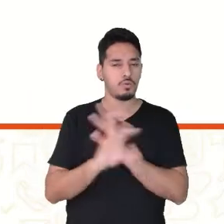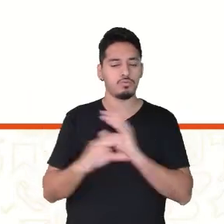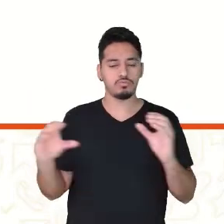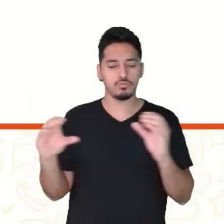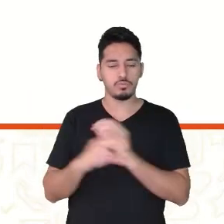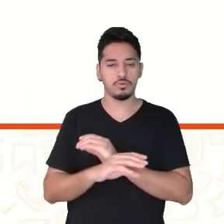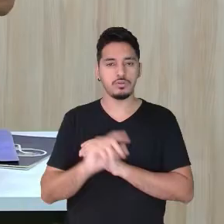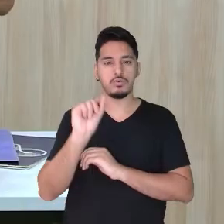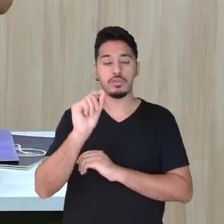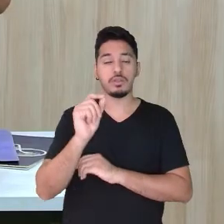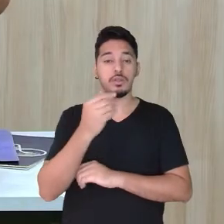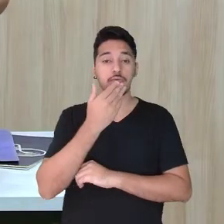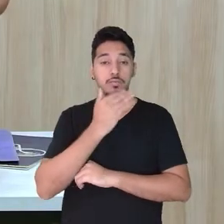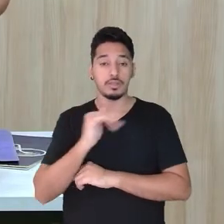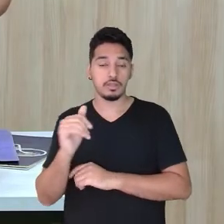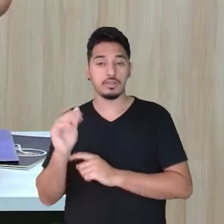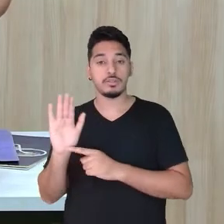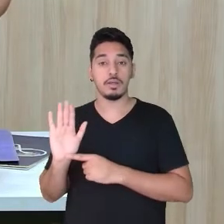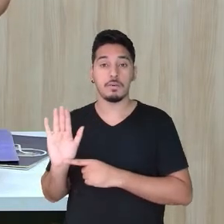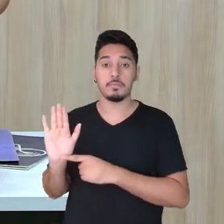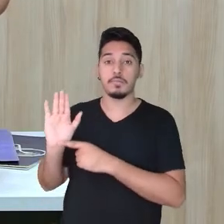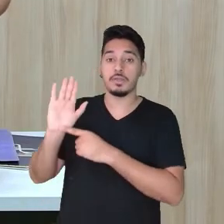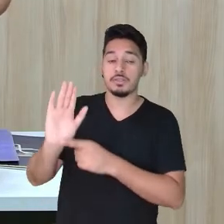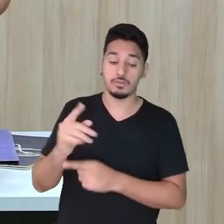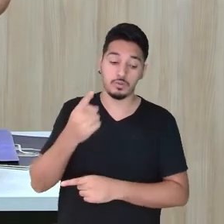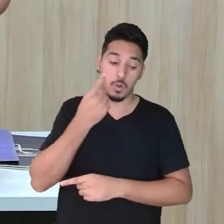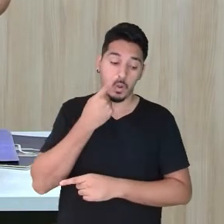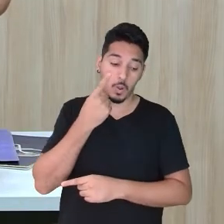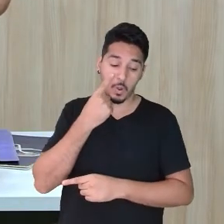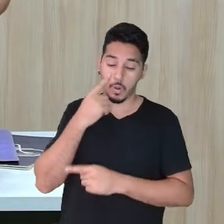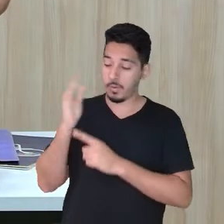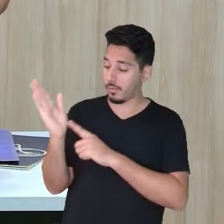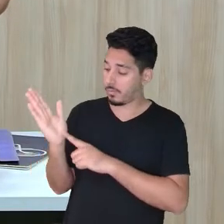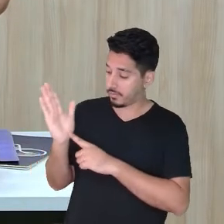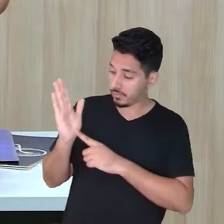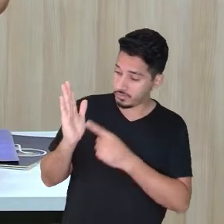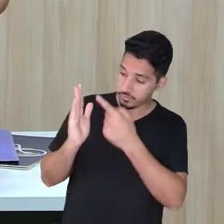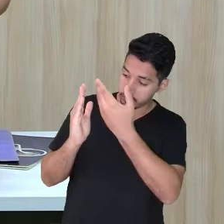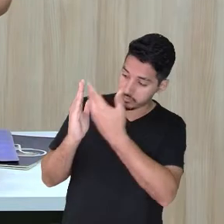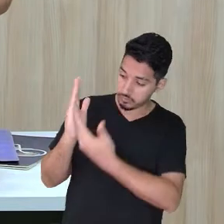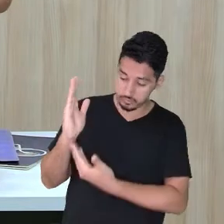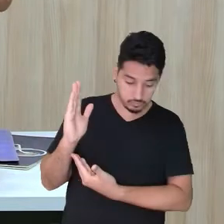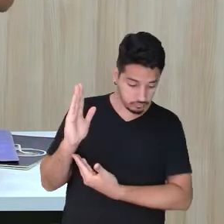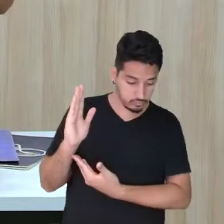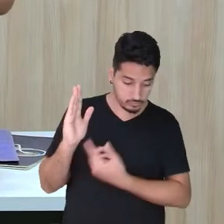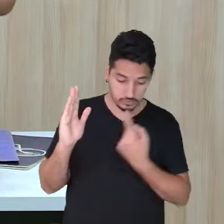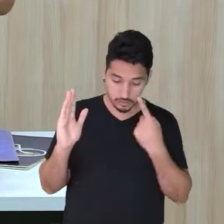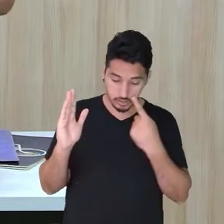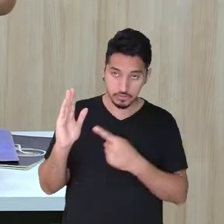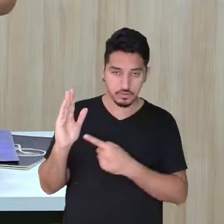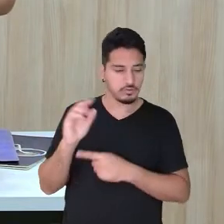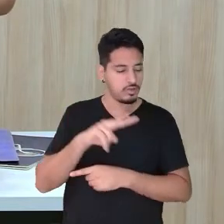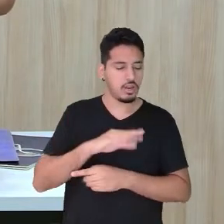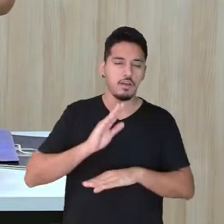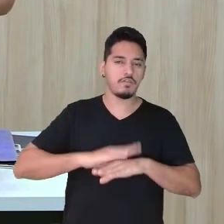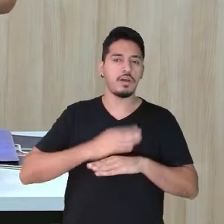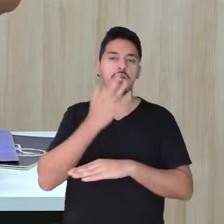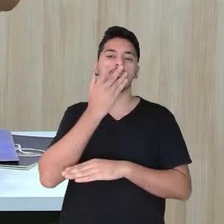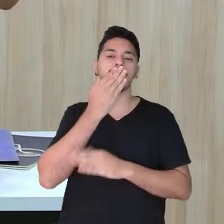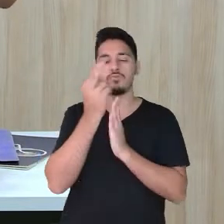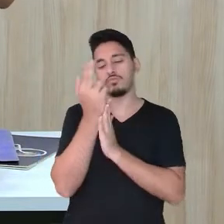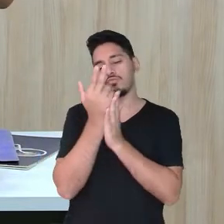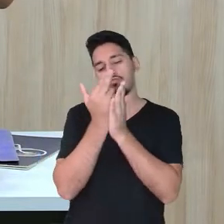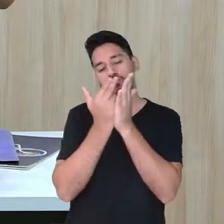a criança, ela primeiro é apresentada aquela imagem, ela ali vai colorir do jeito que ela quiser,